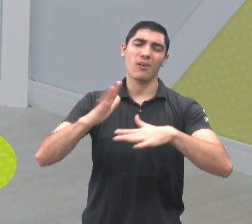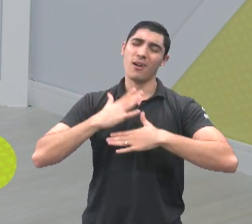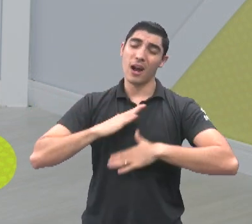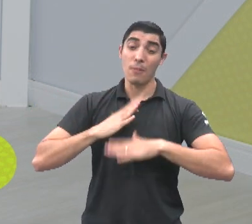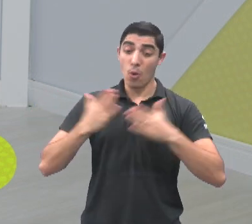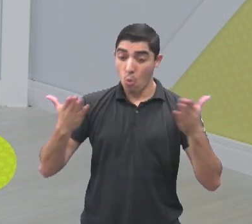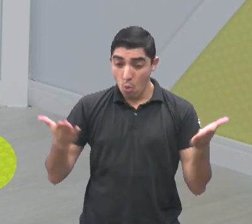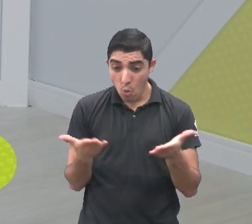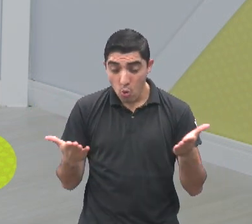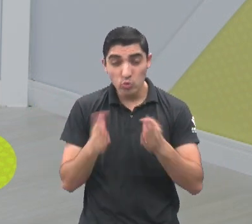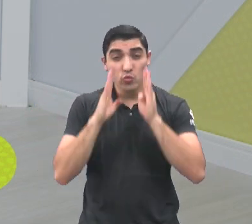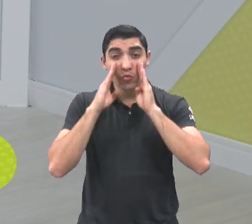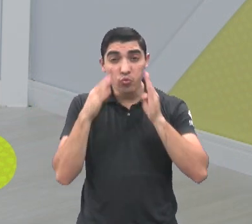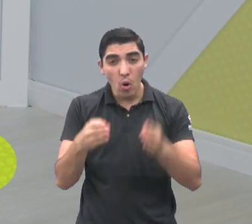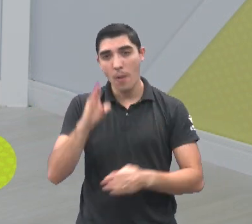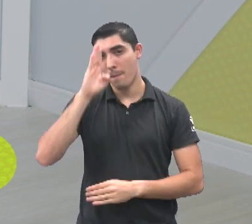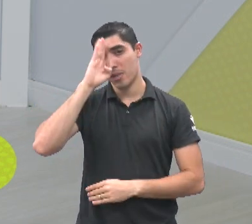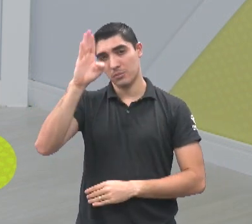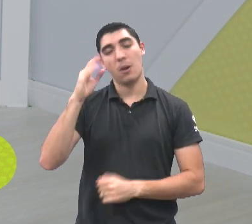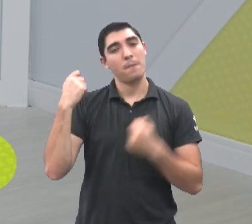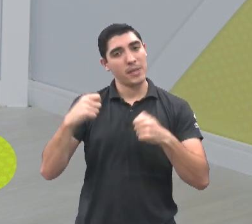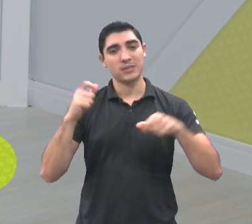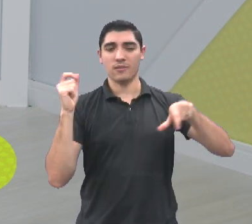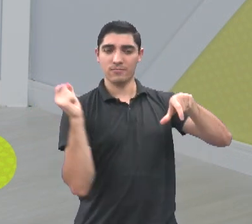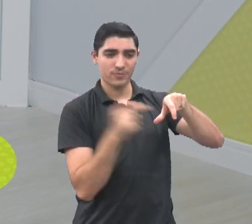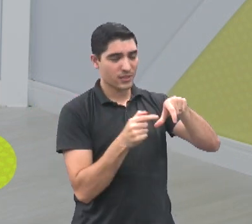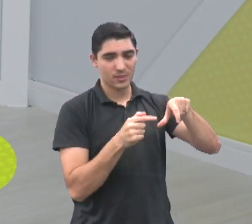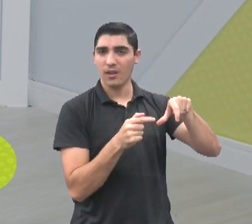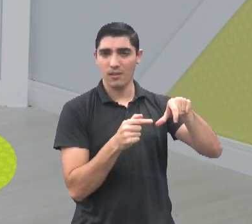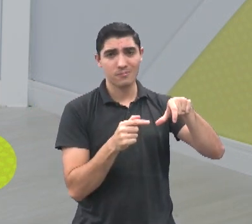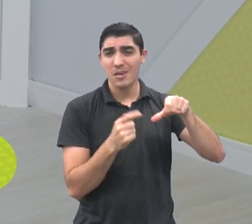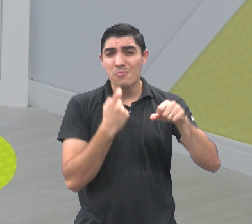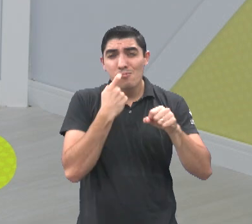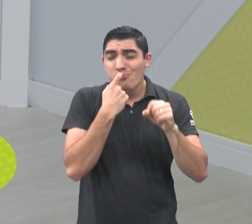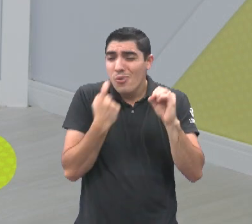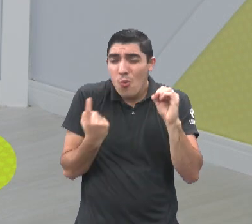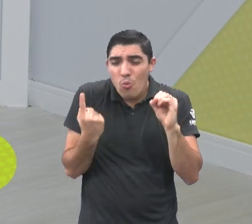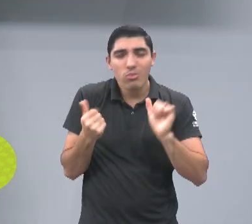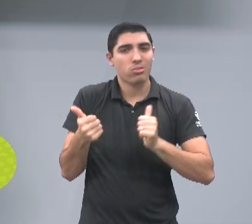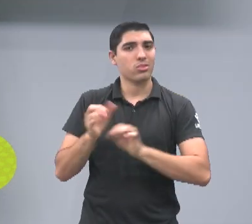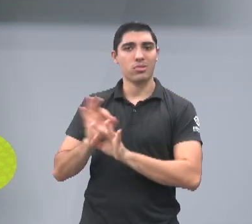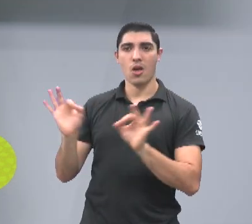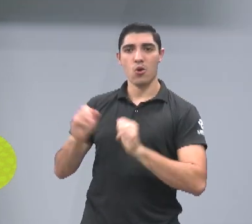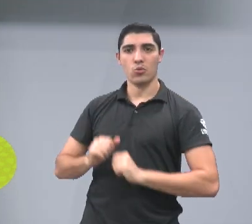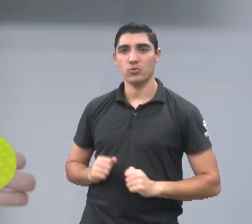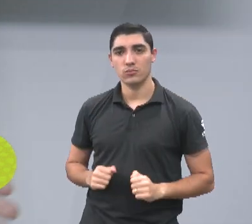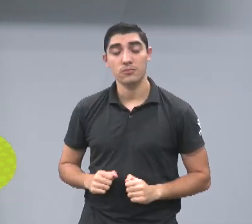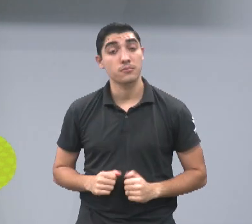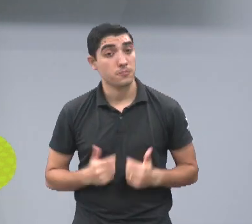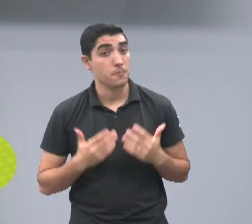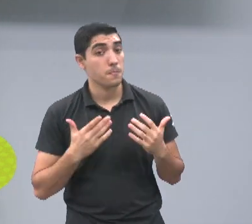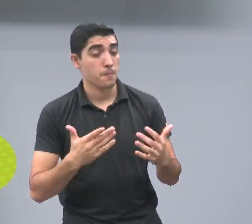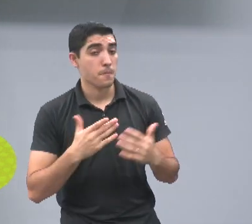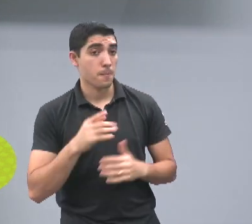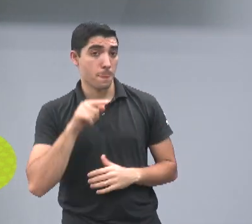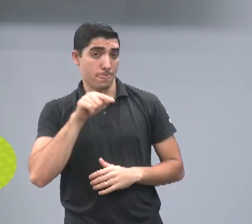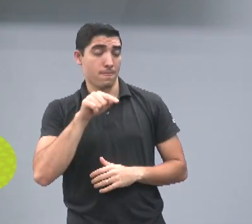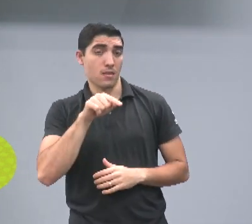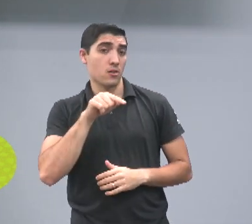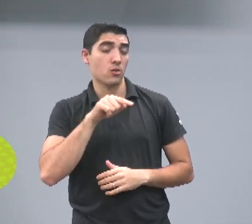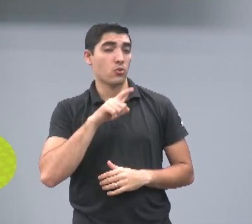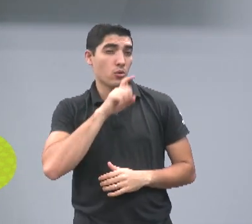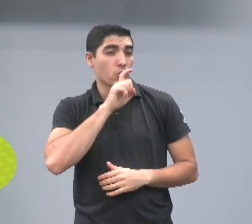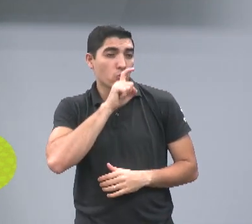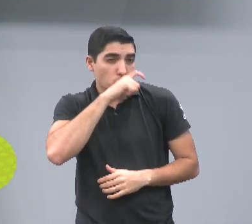mas hoje o importante é botar a bola na rede 0-0, garantindo os 3 pontos, é o que importa. A questão do São José no campeonato, a situação do São